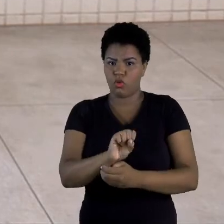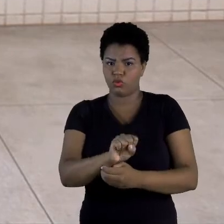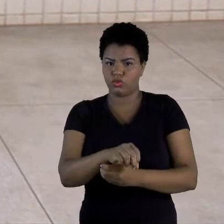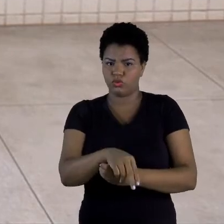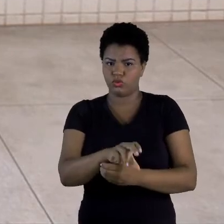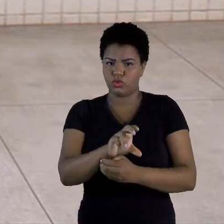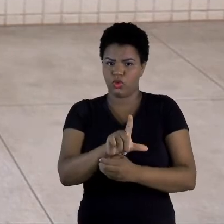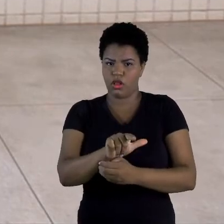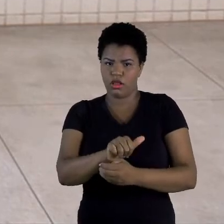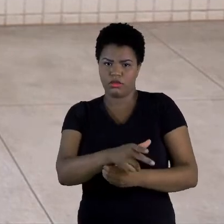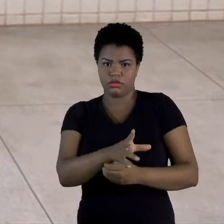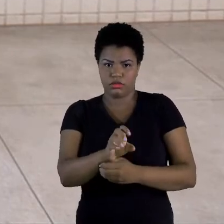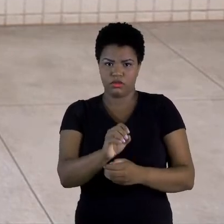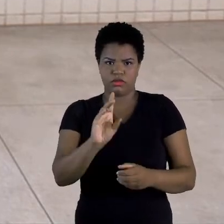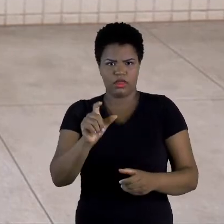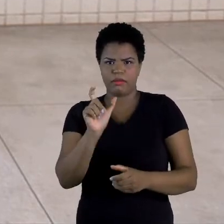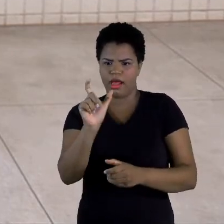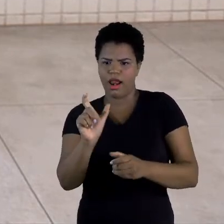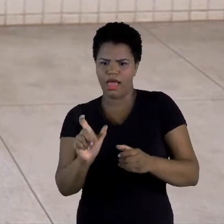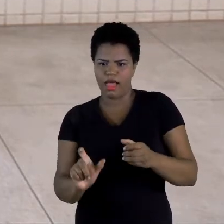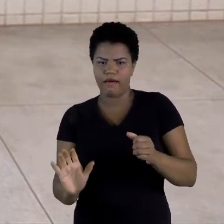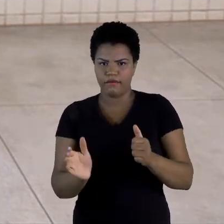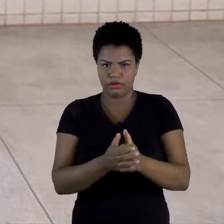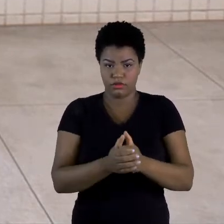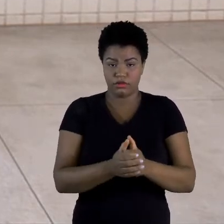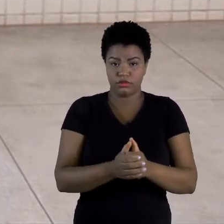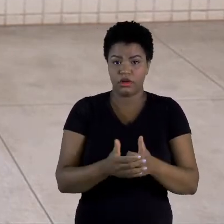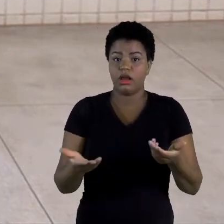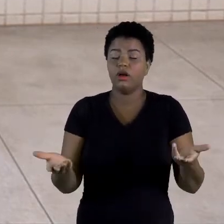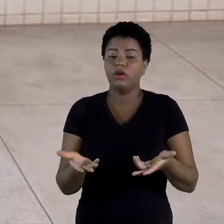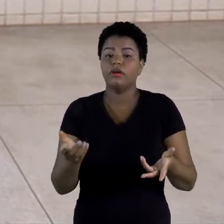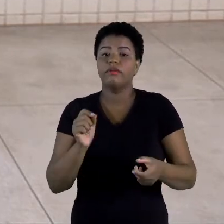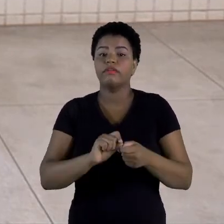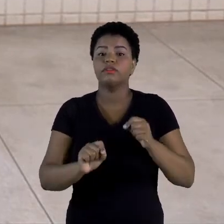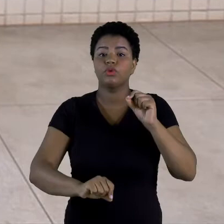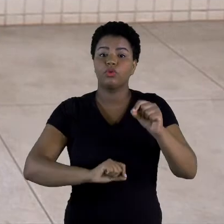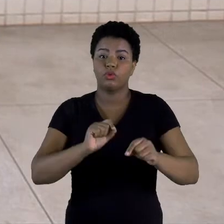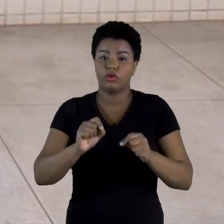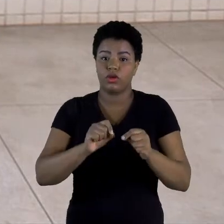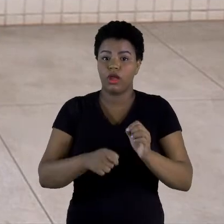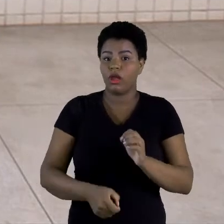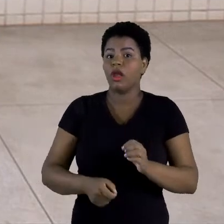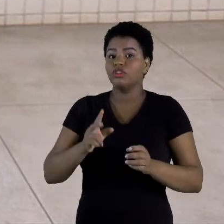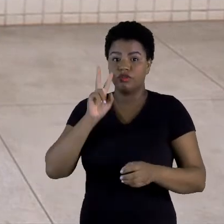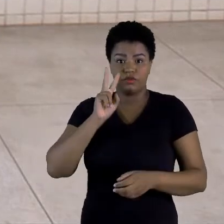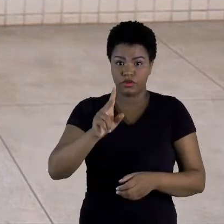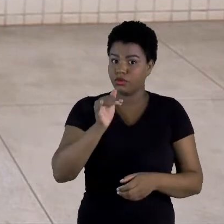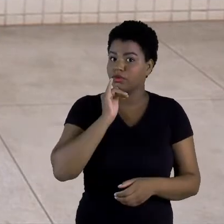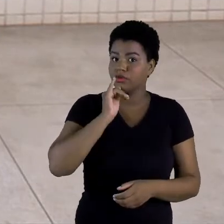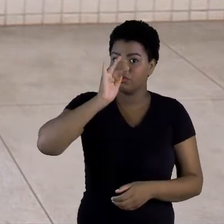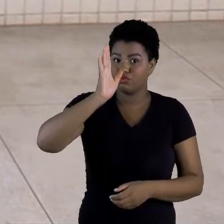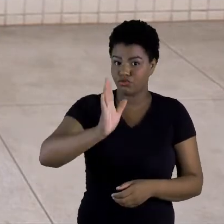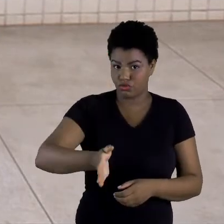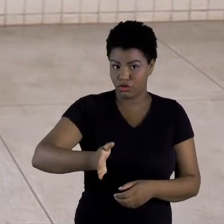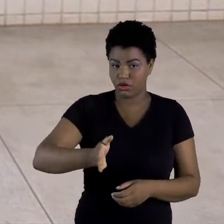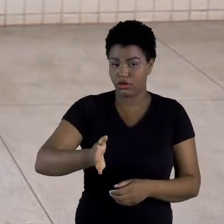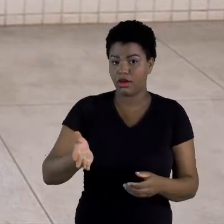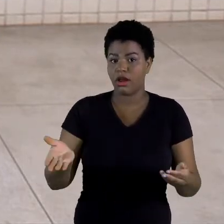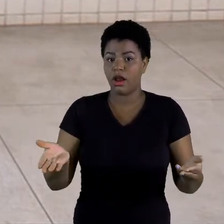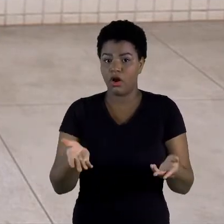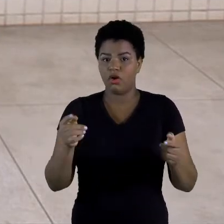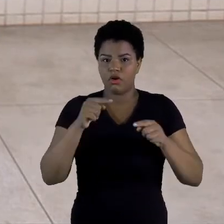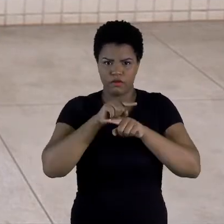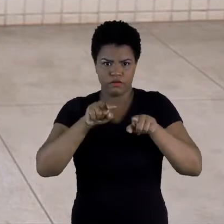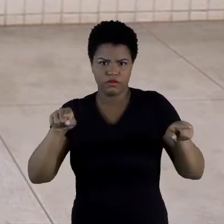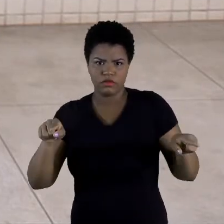palavras escondidas? Como que nós vamos fazer agora? Depois de já ter visto esse exemplo, nós vamos ver se vocês são